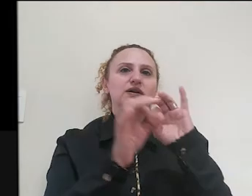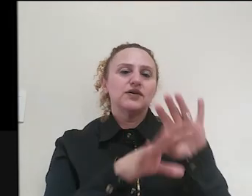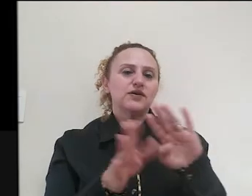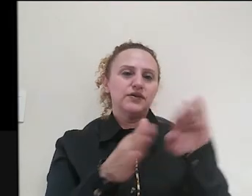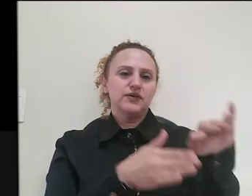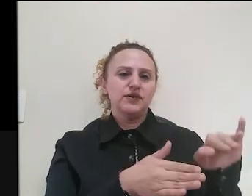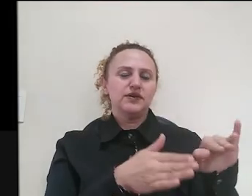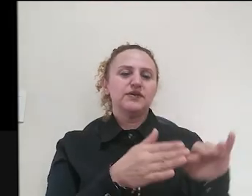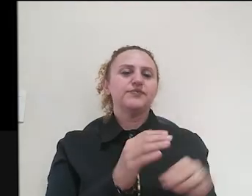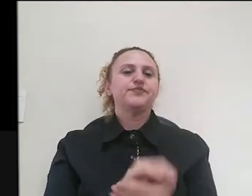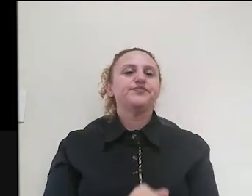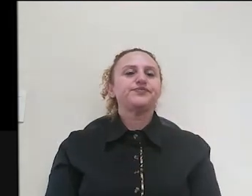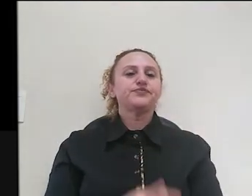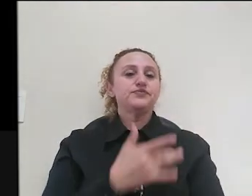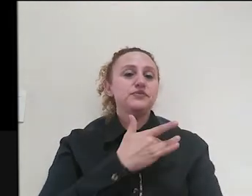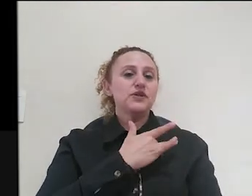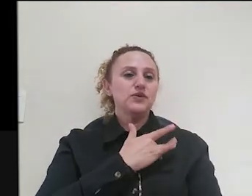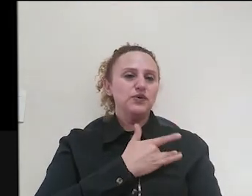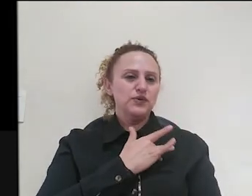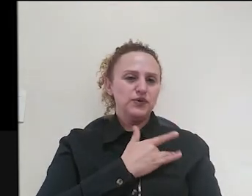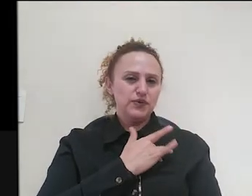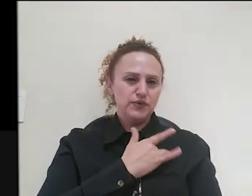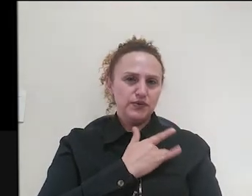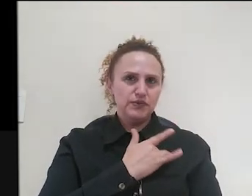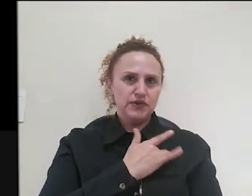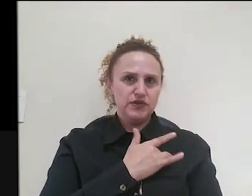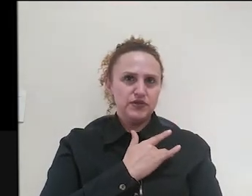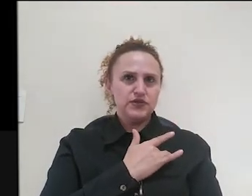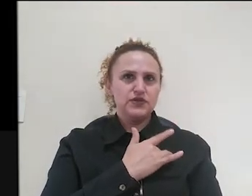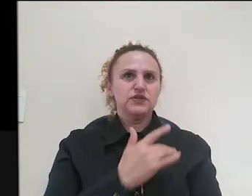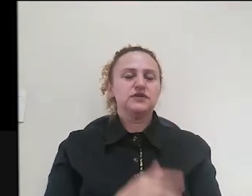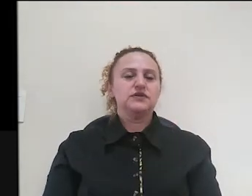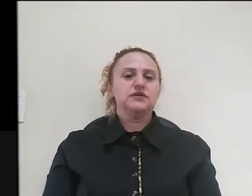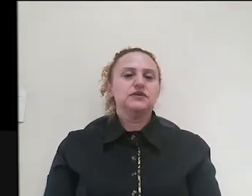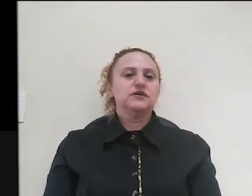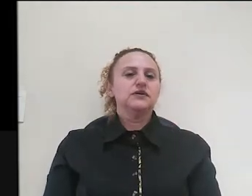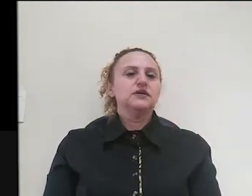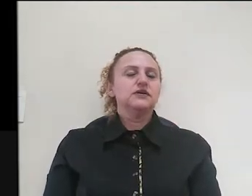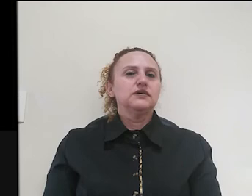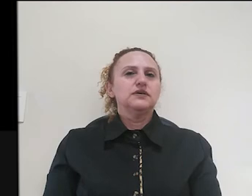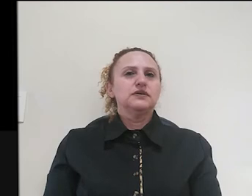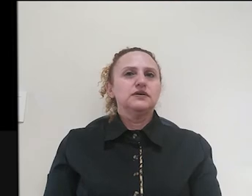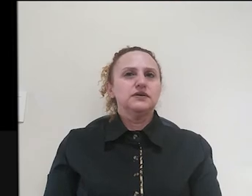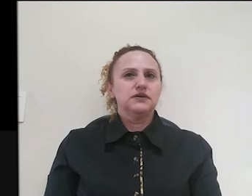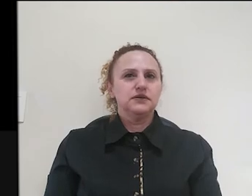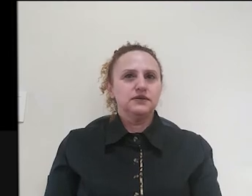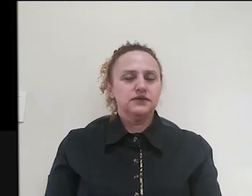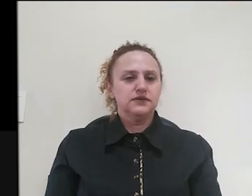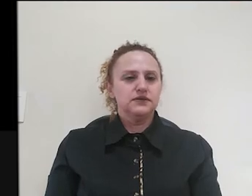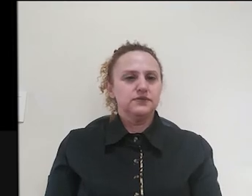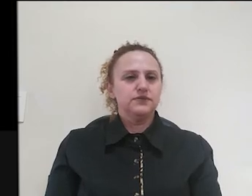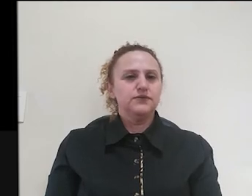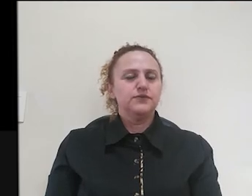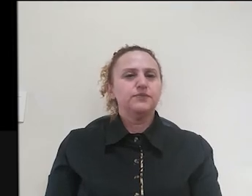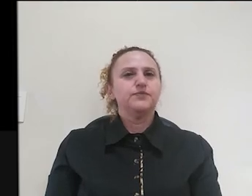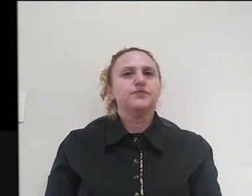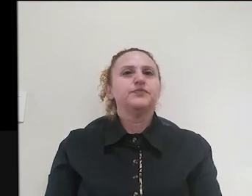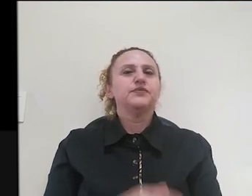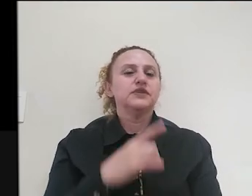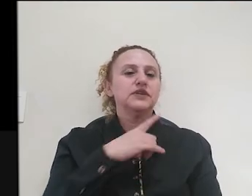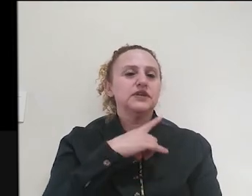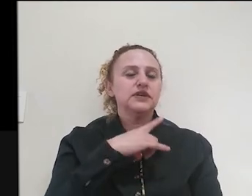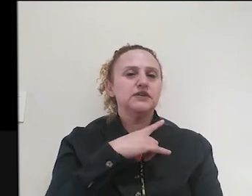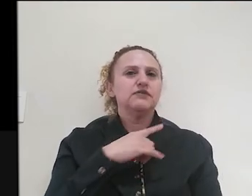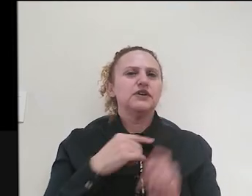essa meio que continuidade entre essa alternância entre a mitologia greco-latina e a mitologia judaico-cristã e vai introduzir